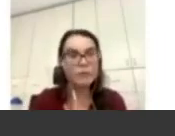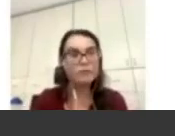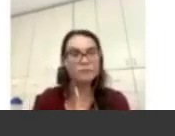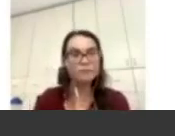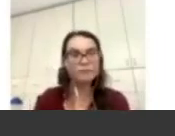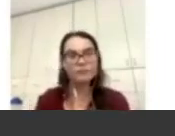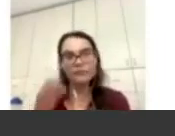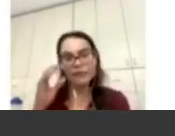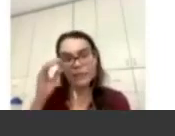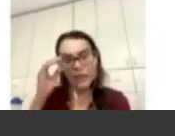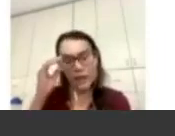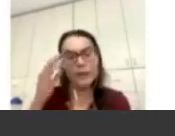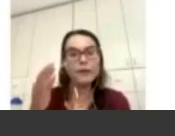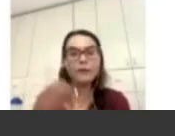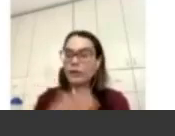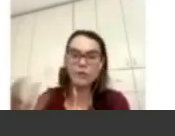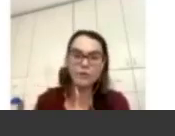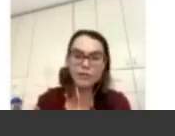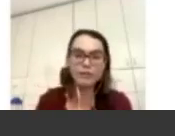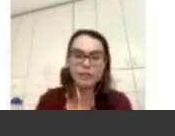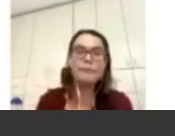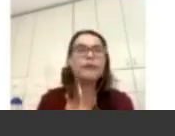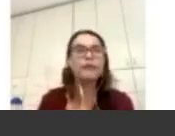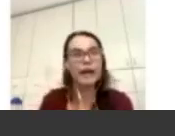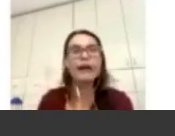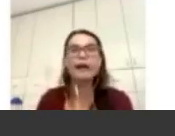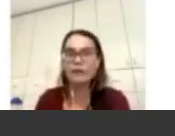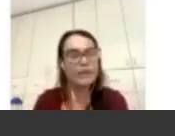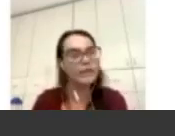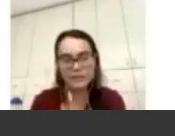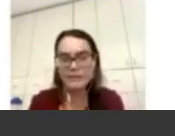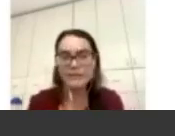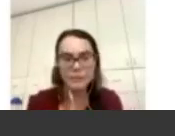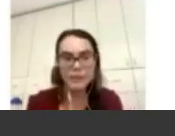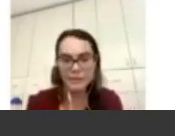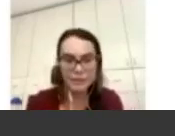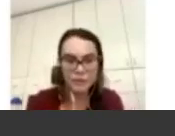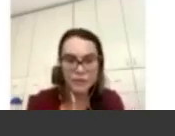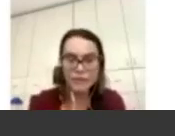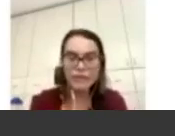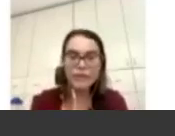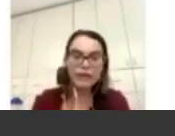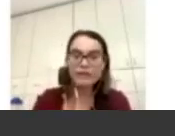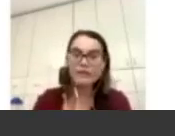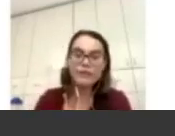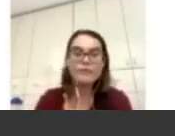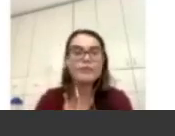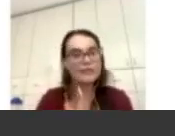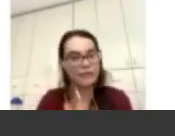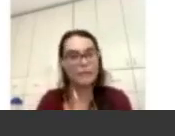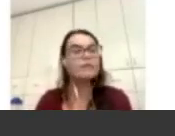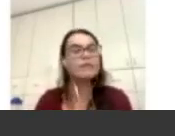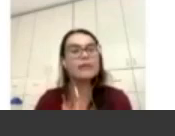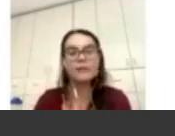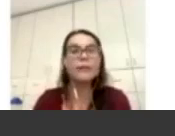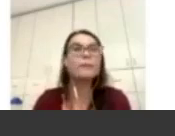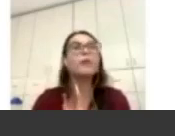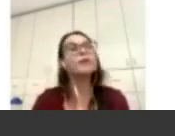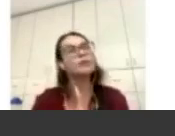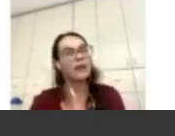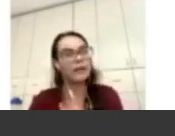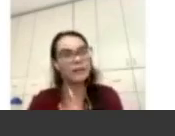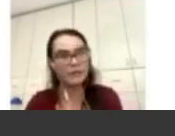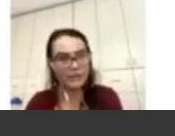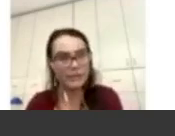Cape Town, e o grande objetivo dele é melhorar a qualidade da atenção primária à saúde. Através de um sistema, que é um sistema que vai